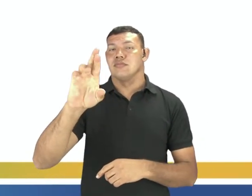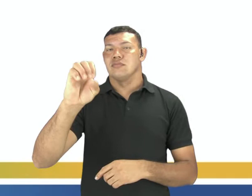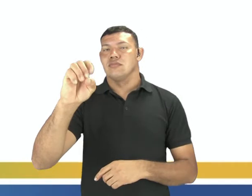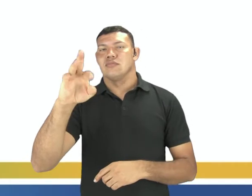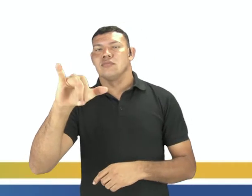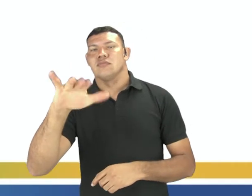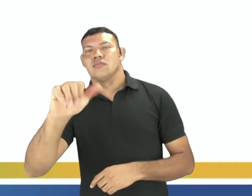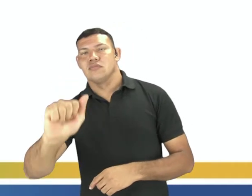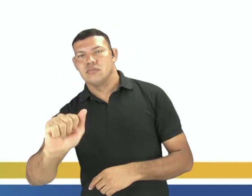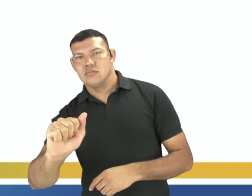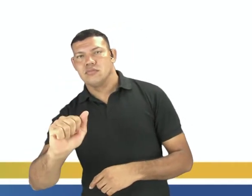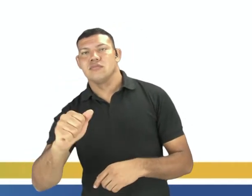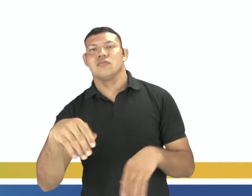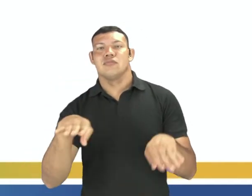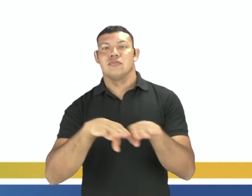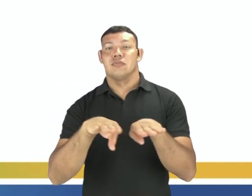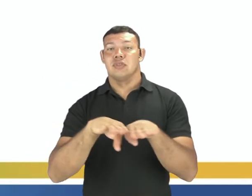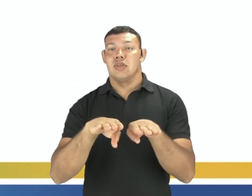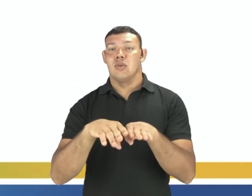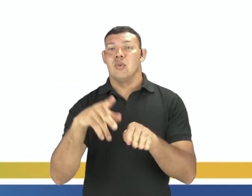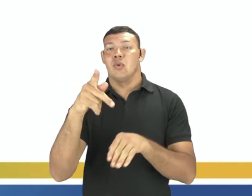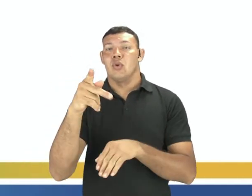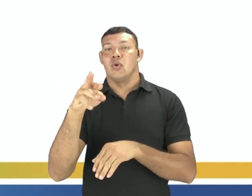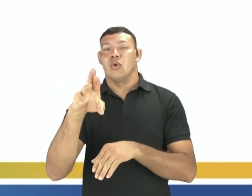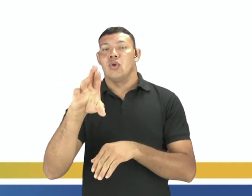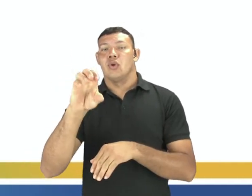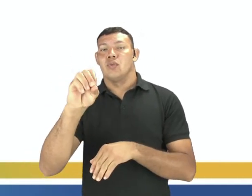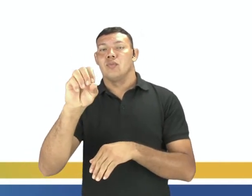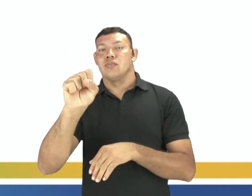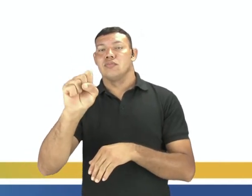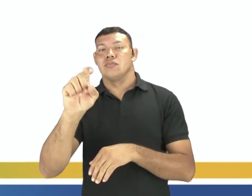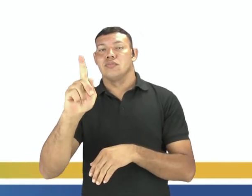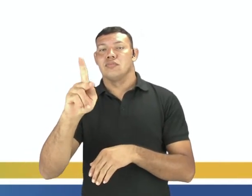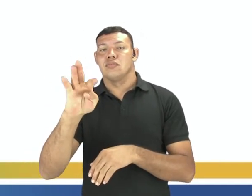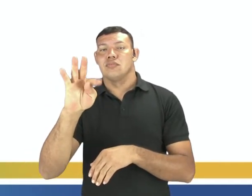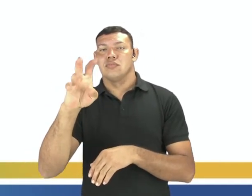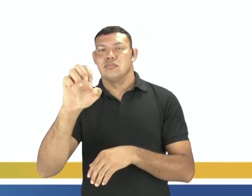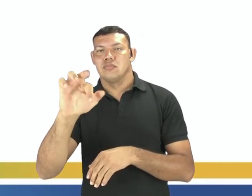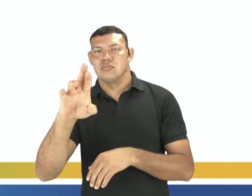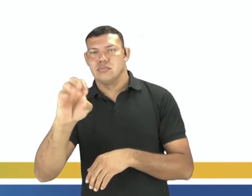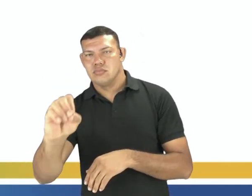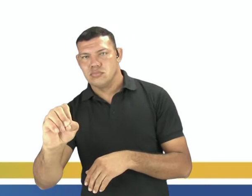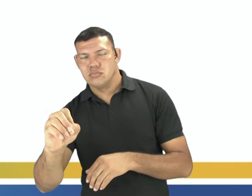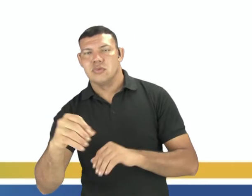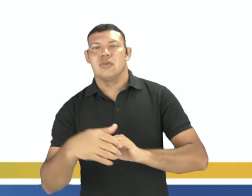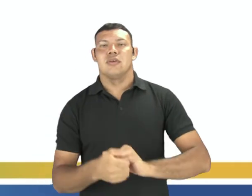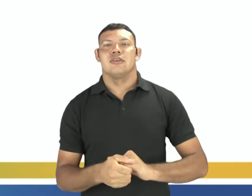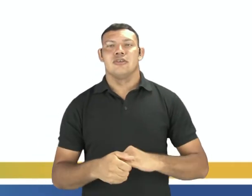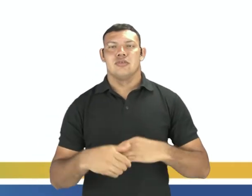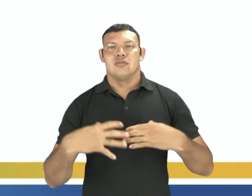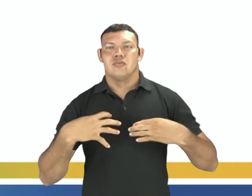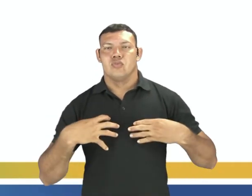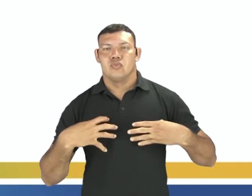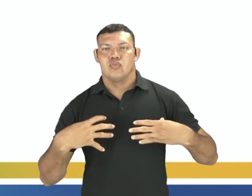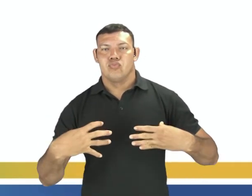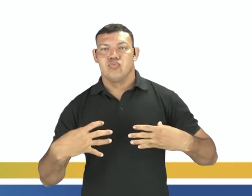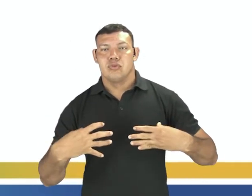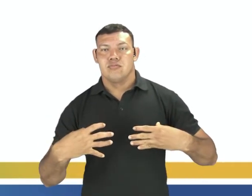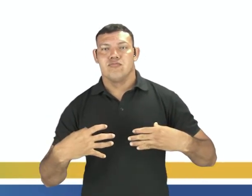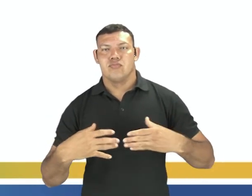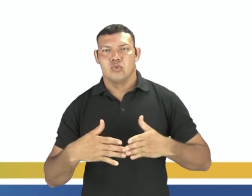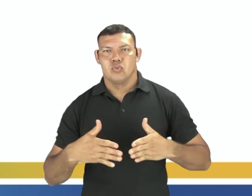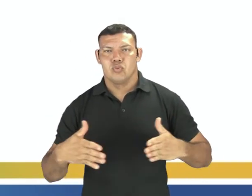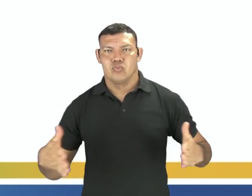Com o desenvolvimento de características aparecendo de pelos, desenvolvimento das mamas, alargamento do